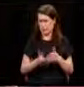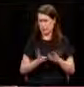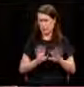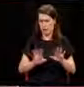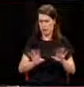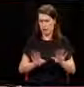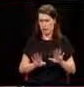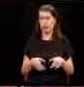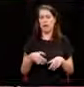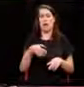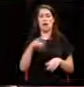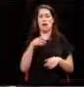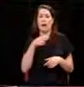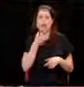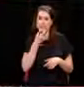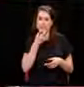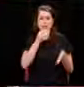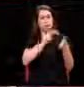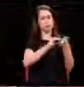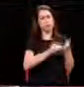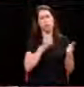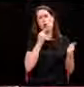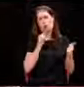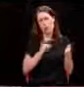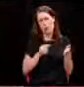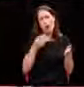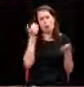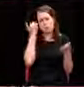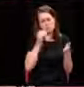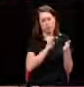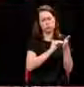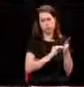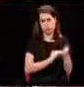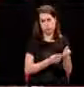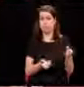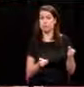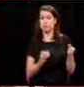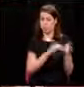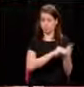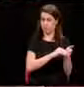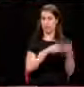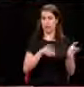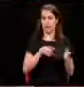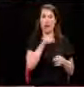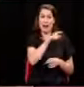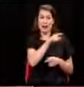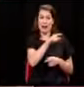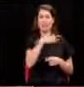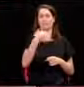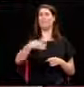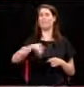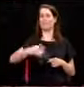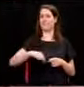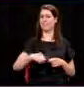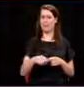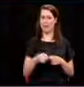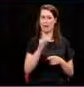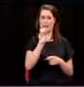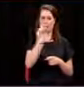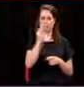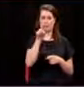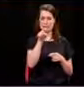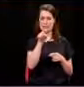Cidadão Surdo e a partir daí tem um botão unicamente que carrega e nesse botão faz a videochamada para nós e está em